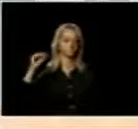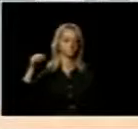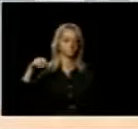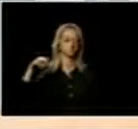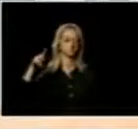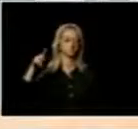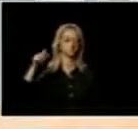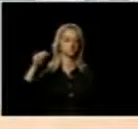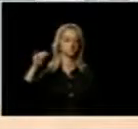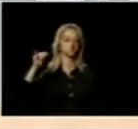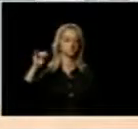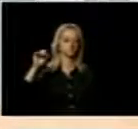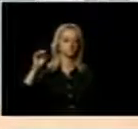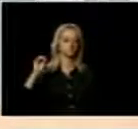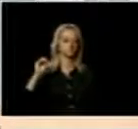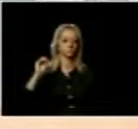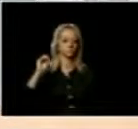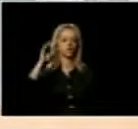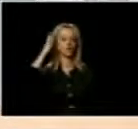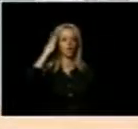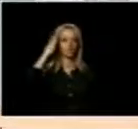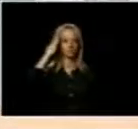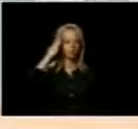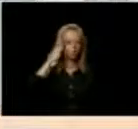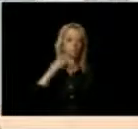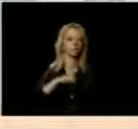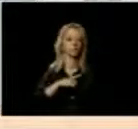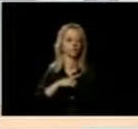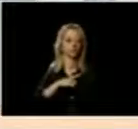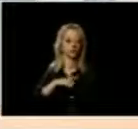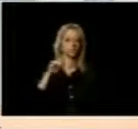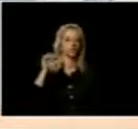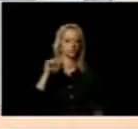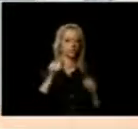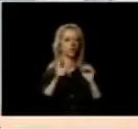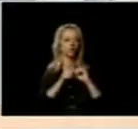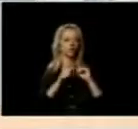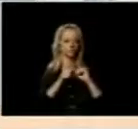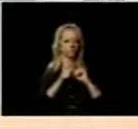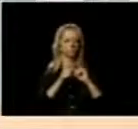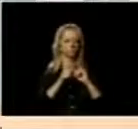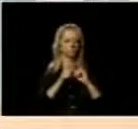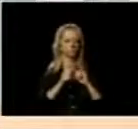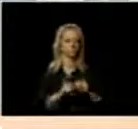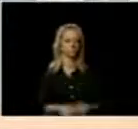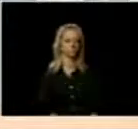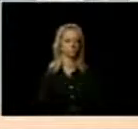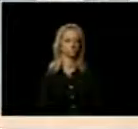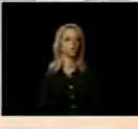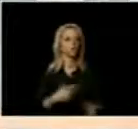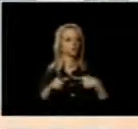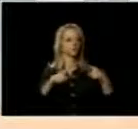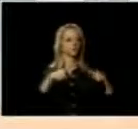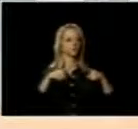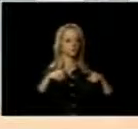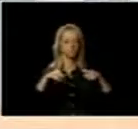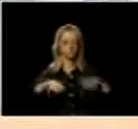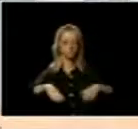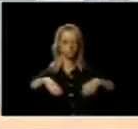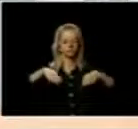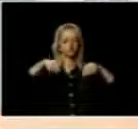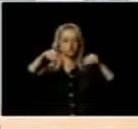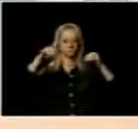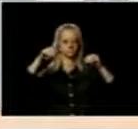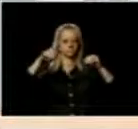entendimento perfunctório das atividades da Câmara Municipal. Ele não sabe o que é Câmara Municipal,